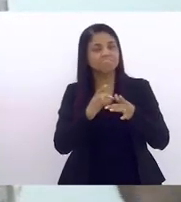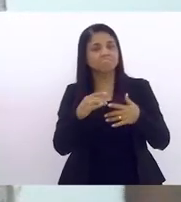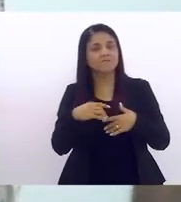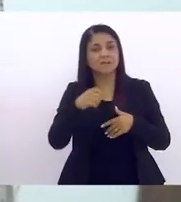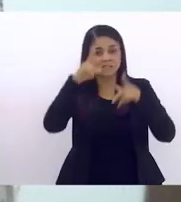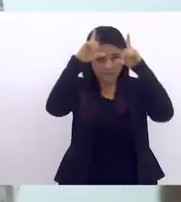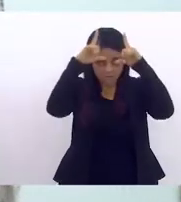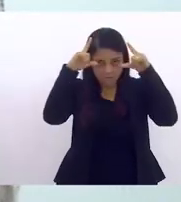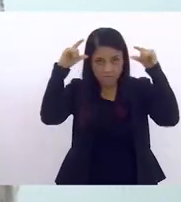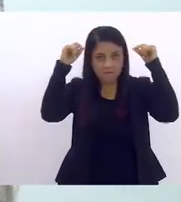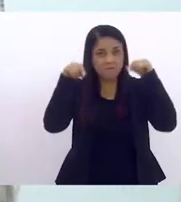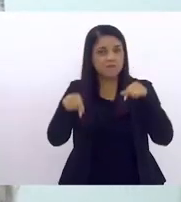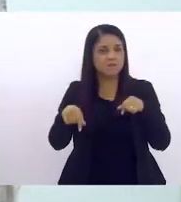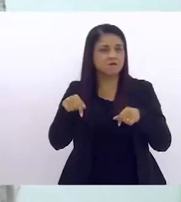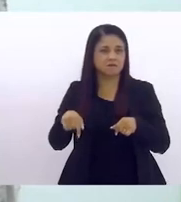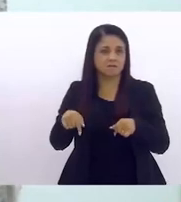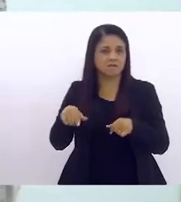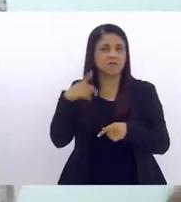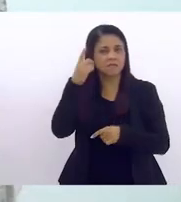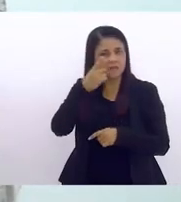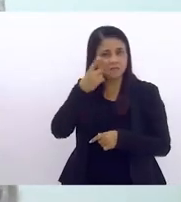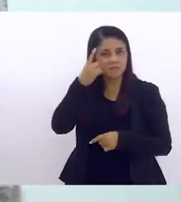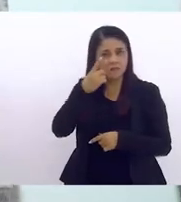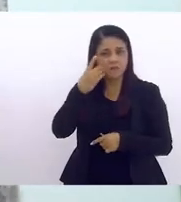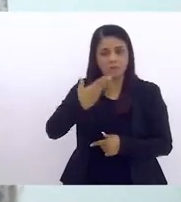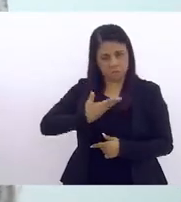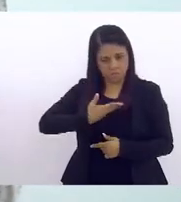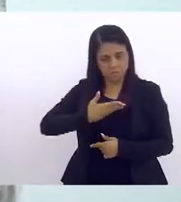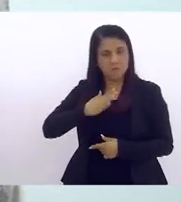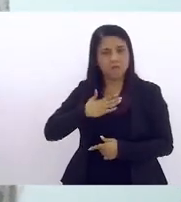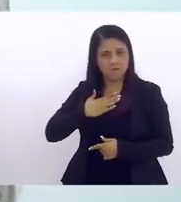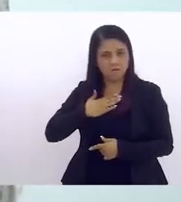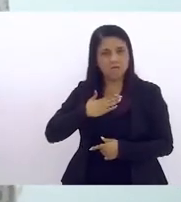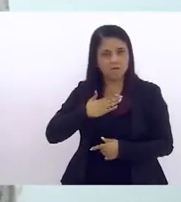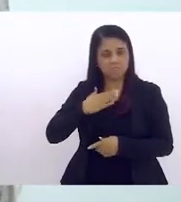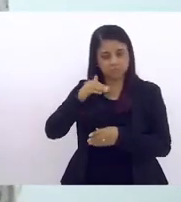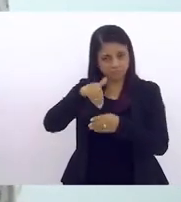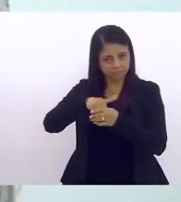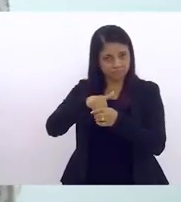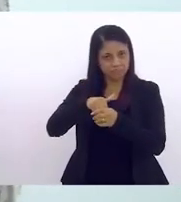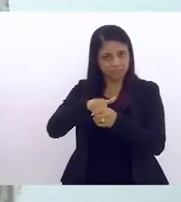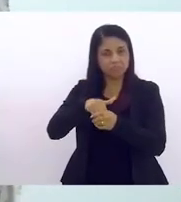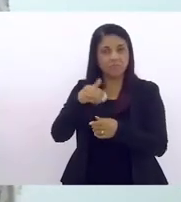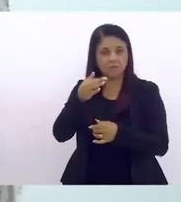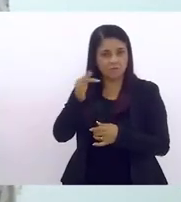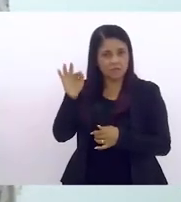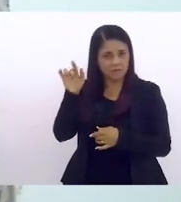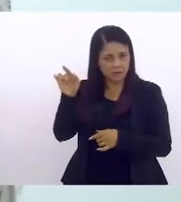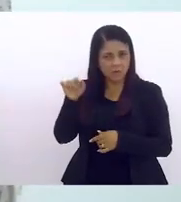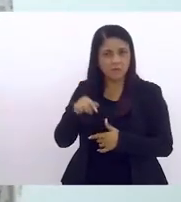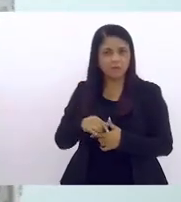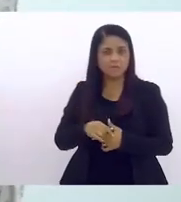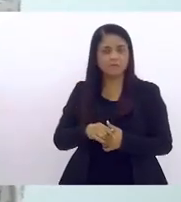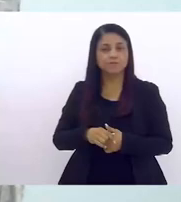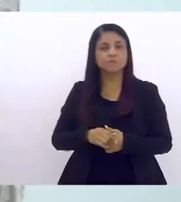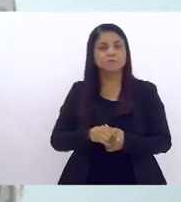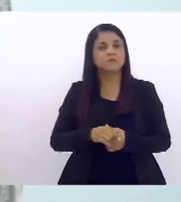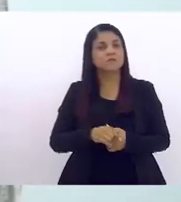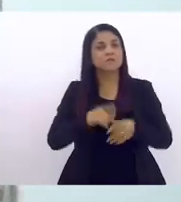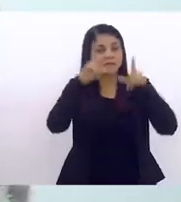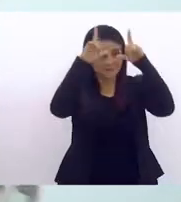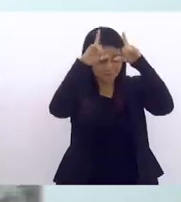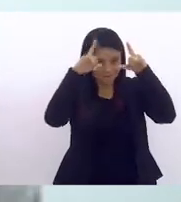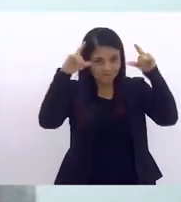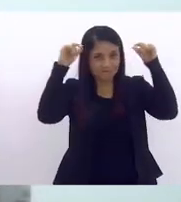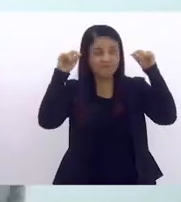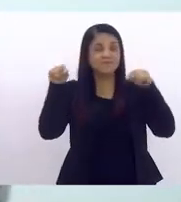uma companheira aqui, que é deputada, até minha amiga, não se elegeu federal, que era exatamente a enfermeira